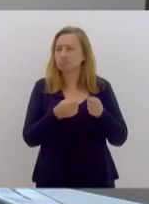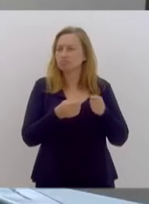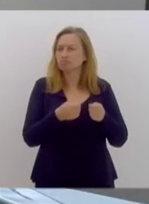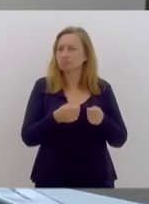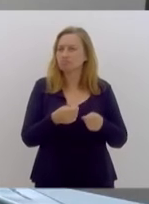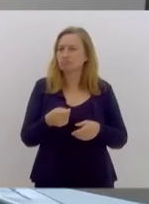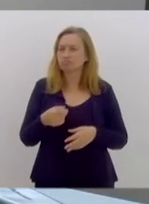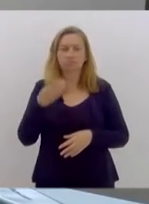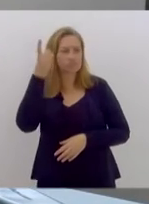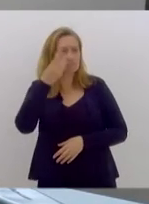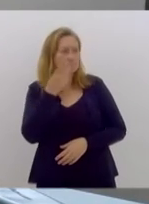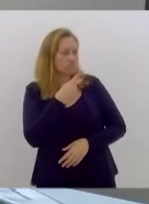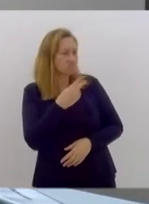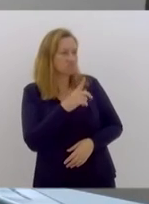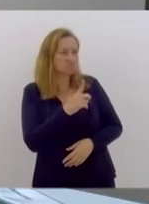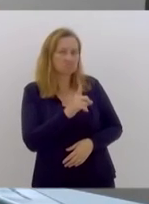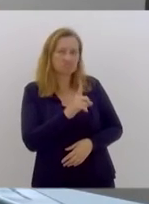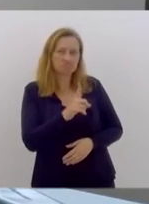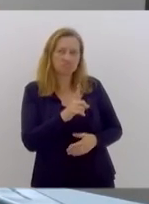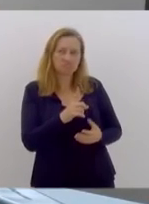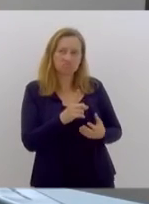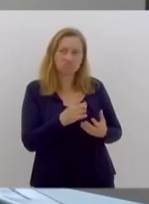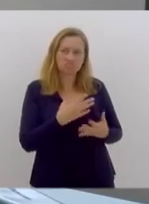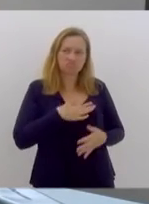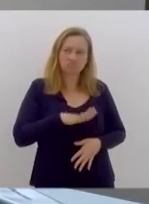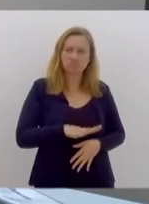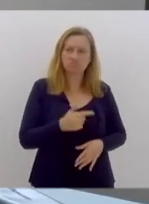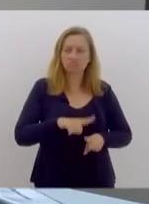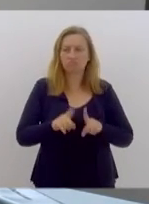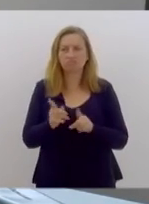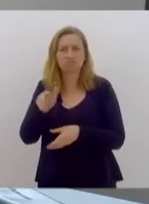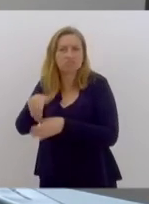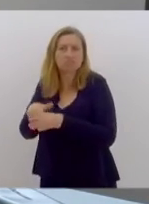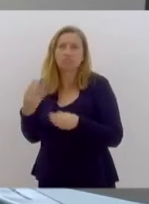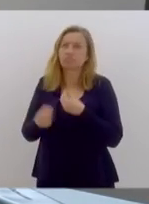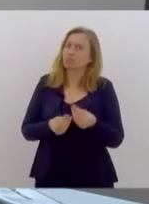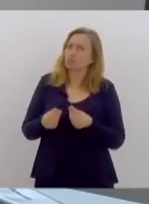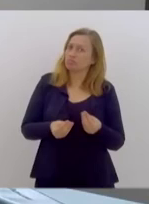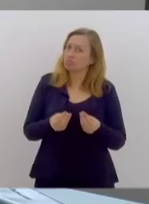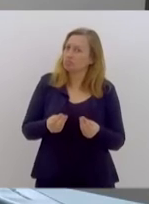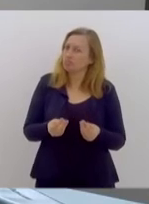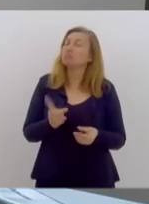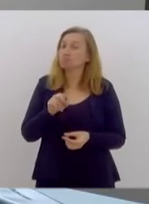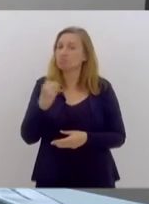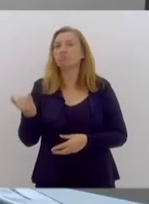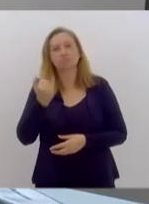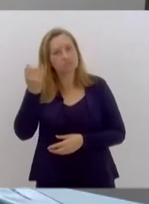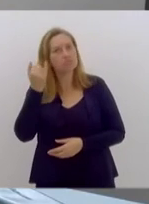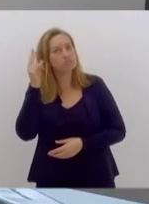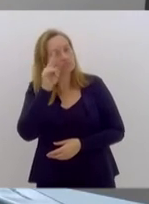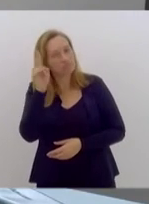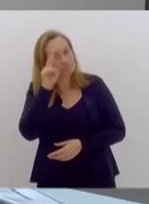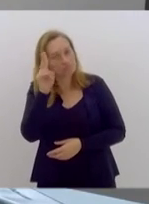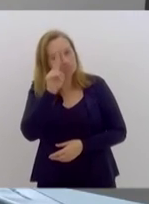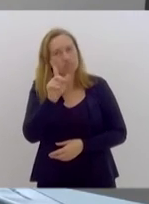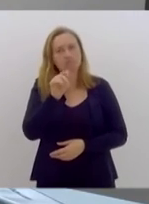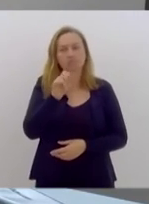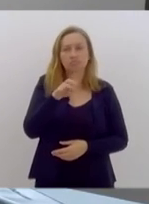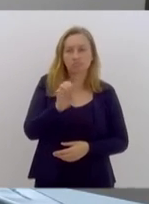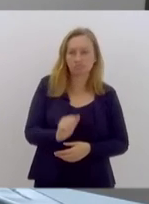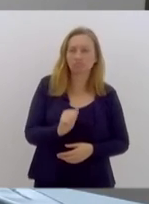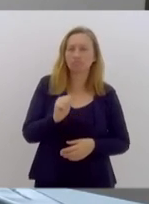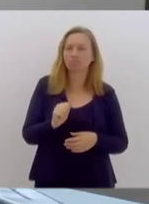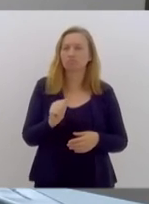dizem Ah eu estou insatisfeito mas volta como é que pode não é Android então assim é muito importante lembrar que a agência reguladora não